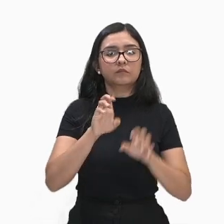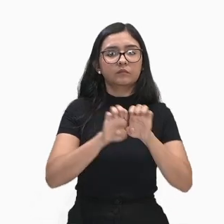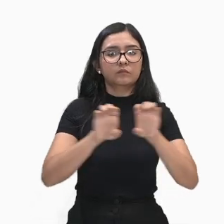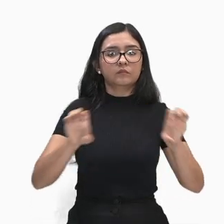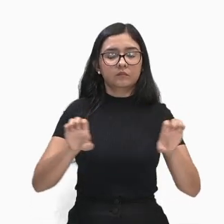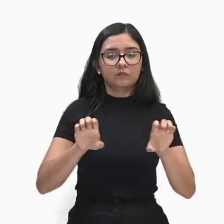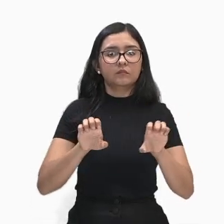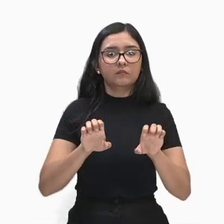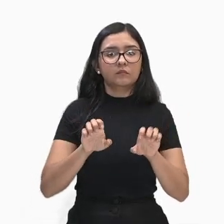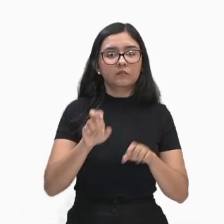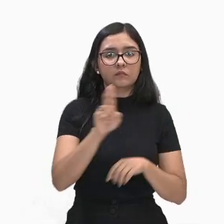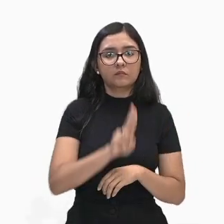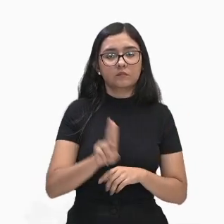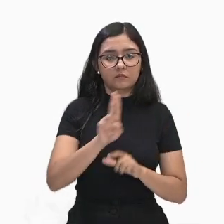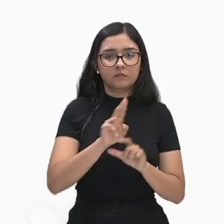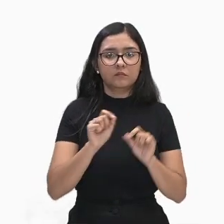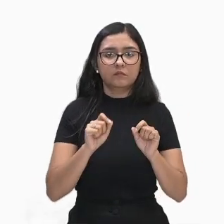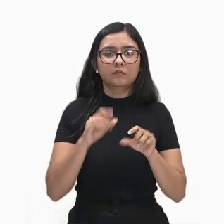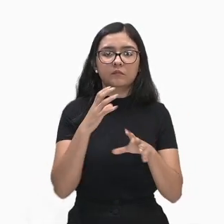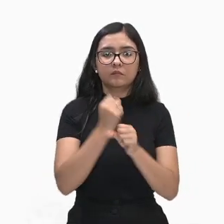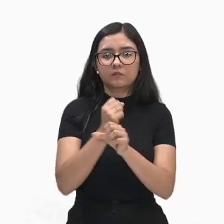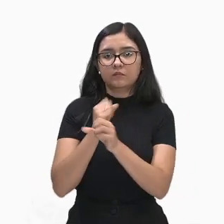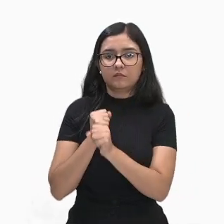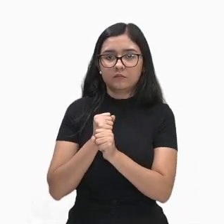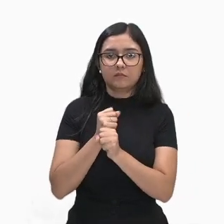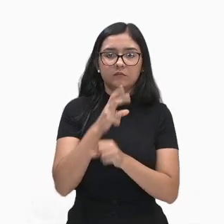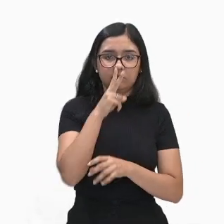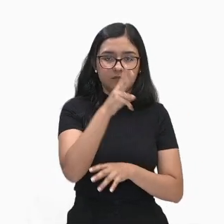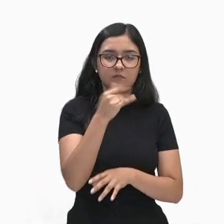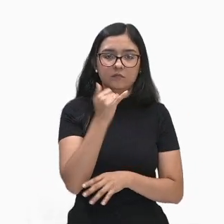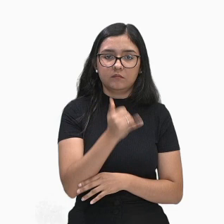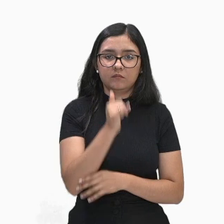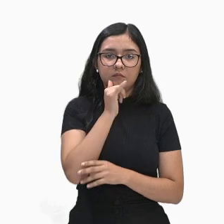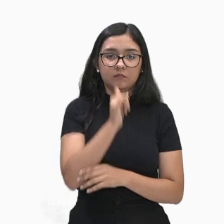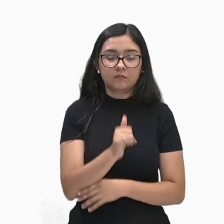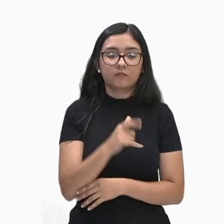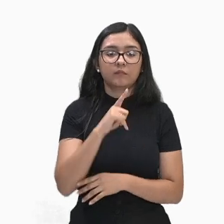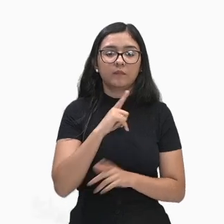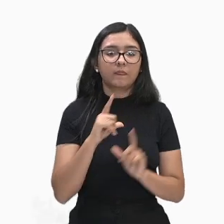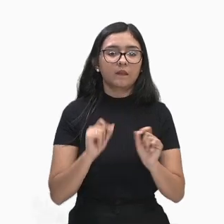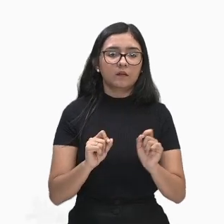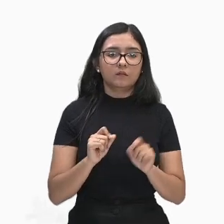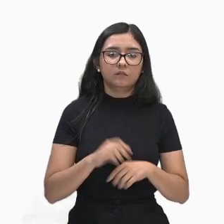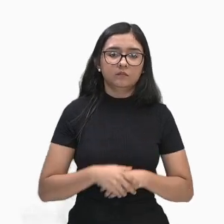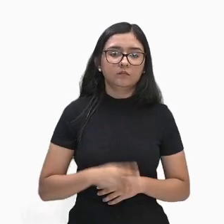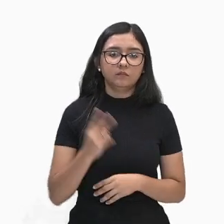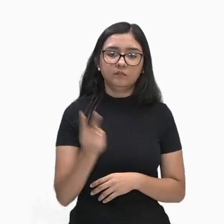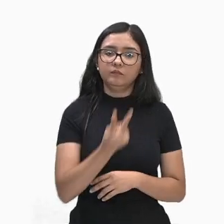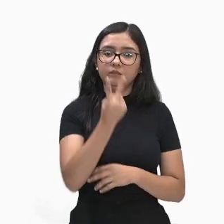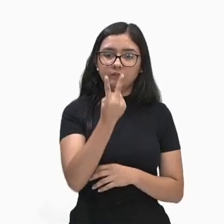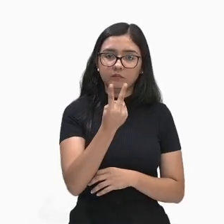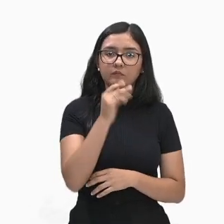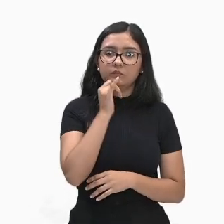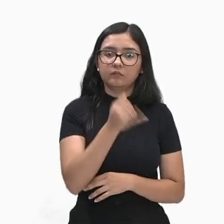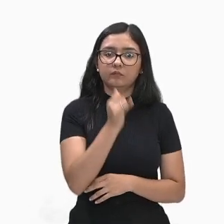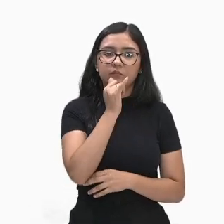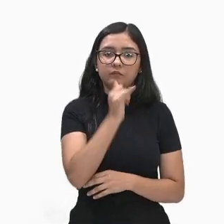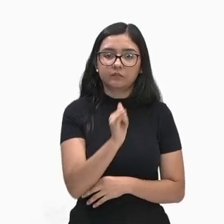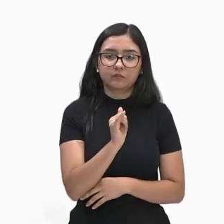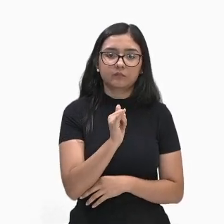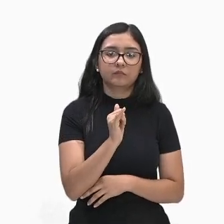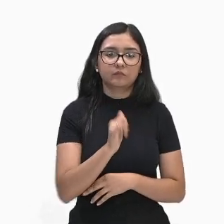para calcular o valor da força elétrica. Então, eu tenho aqui, pessoal, duas cargas elétricas